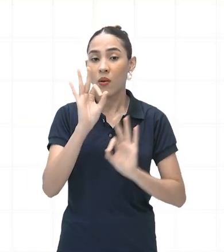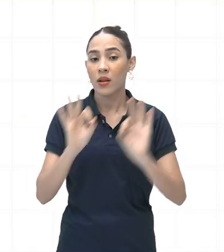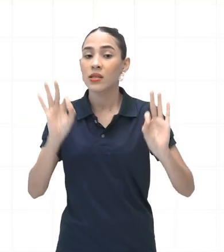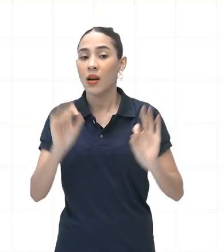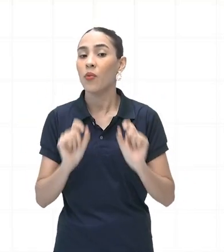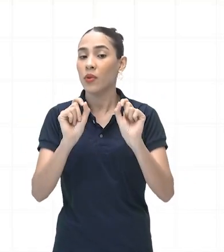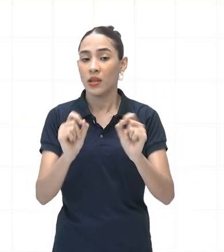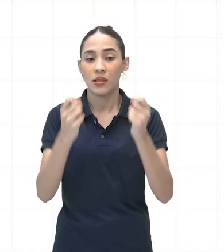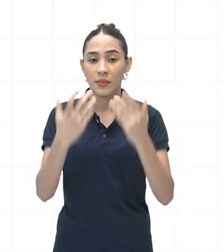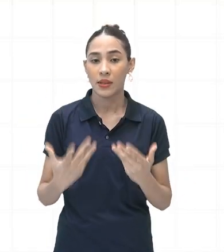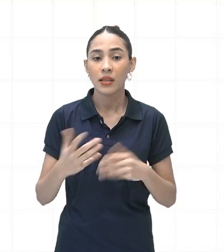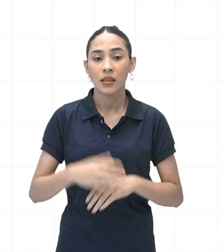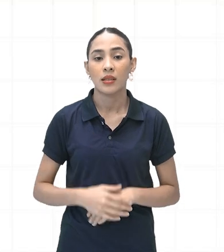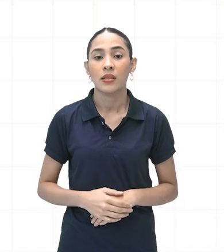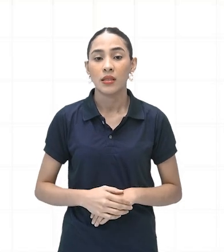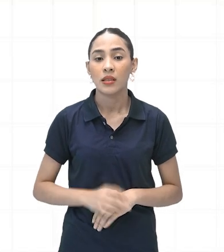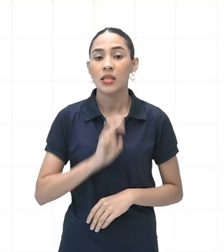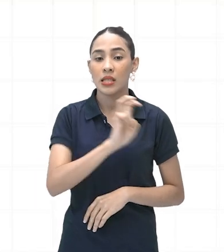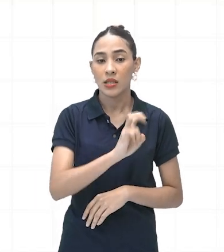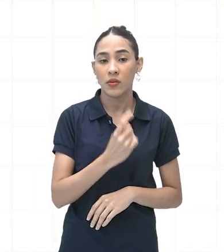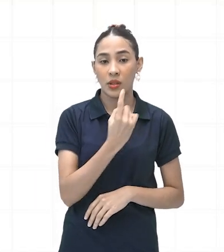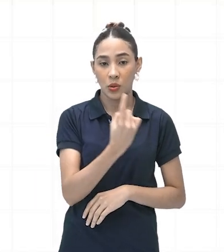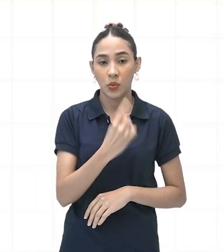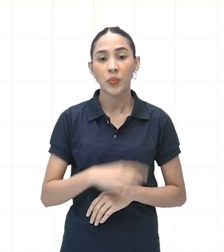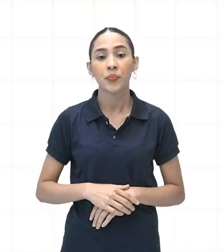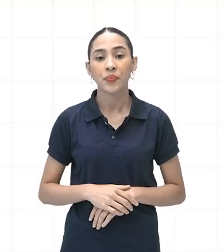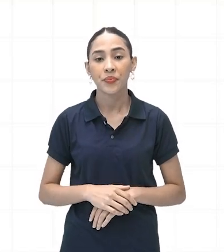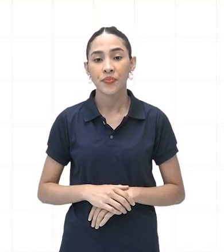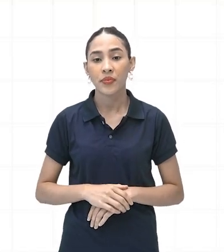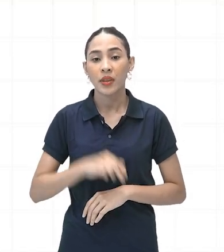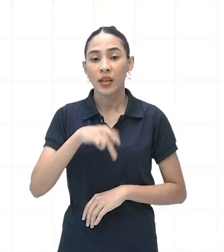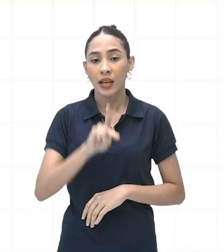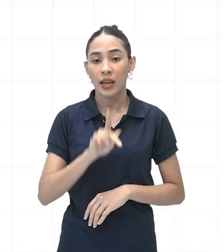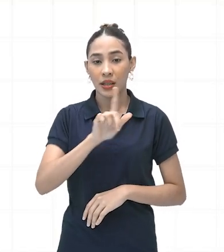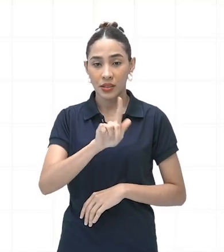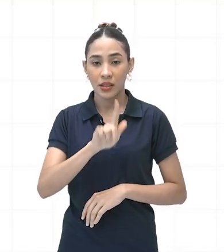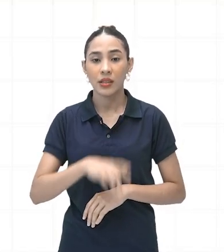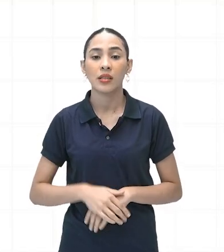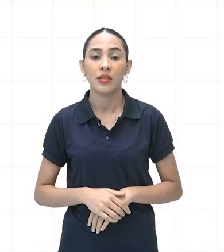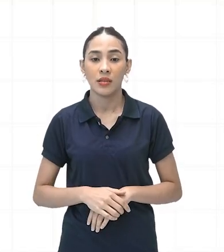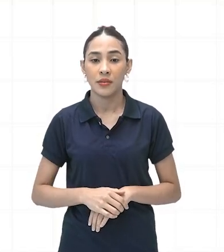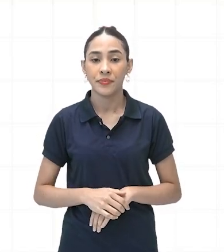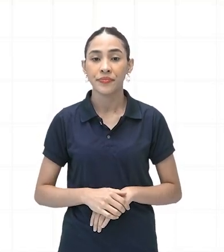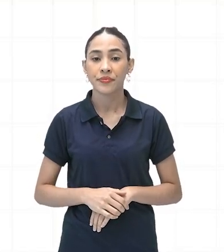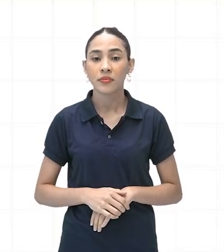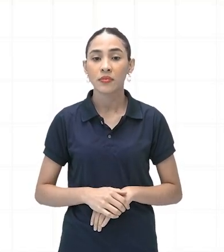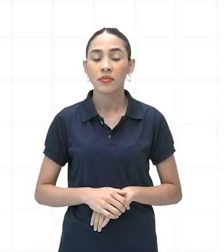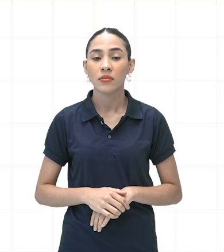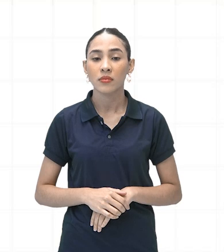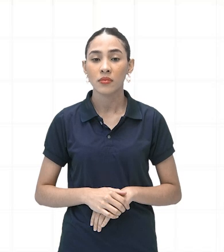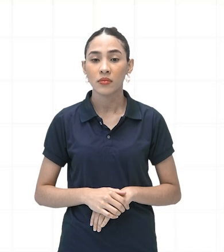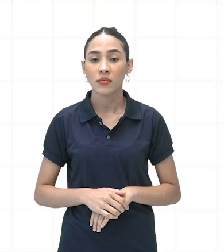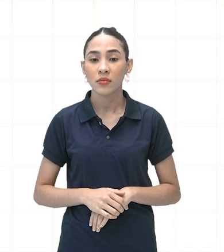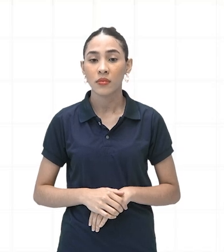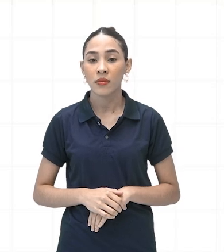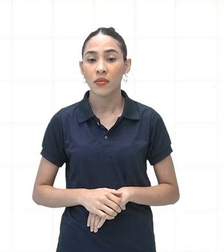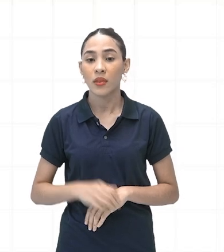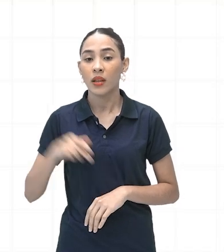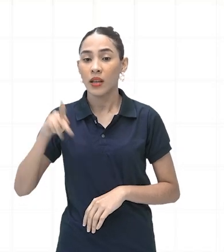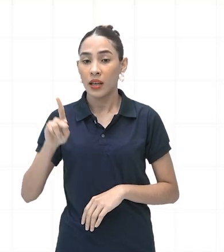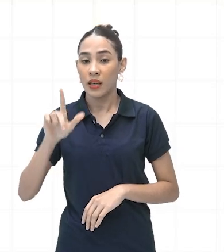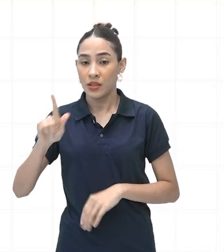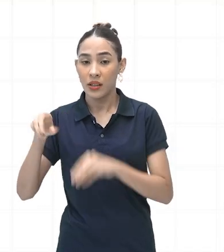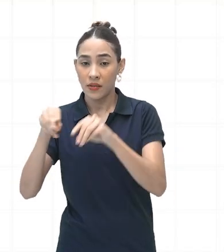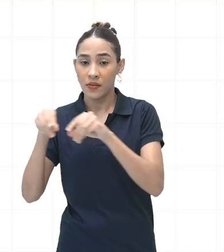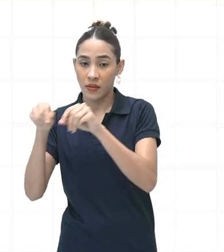diz a tabelinha? 51 kg de mandioca e aqui quilogramas de farinha, tá